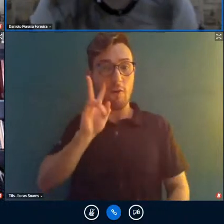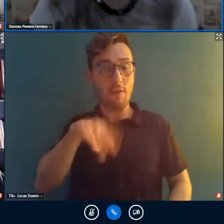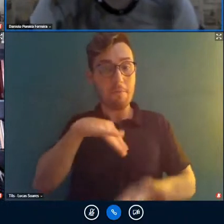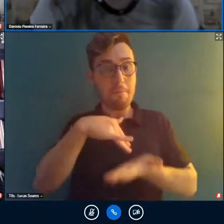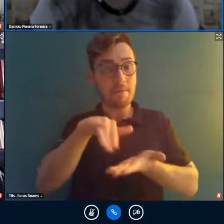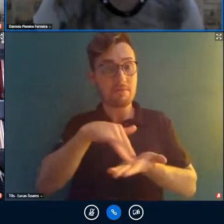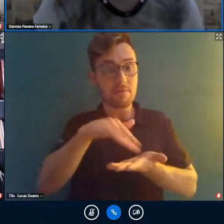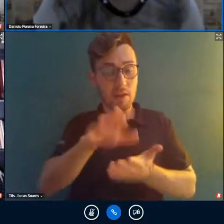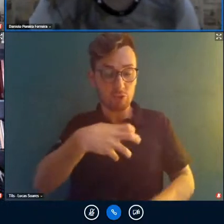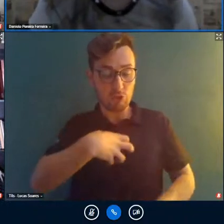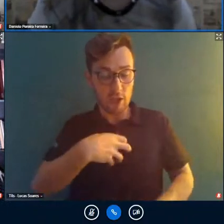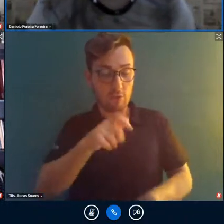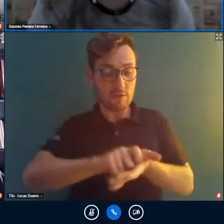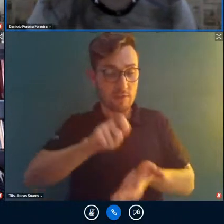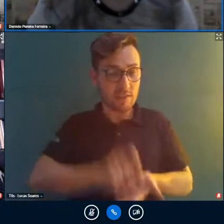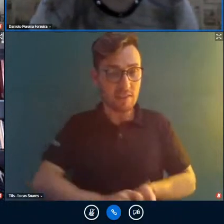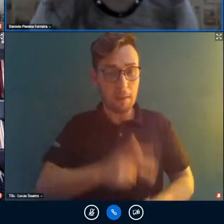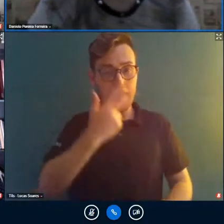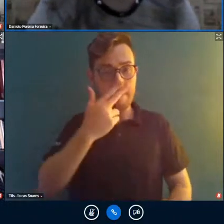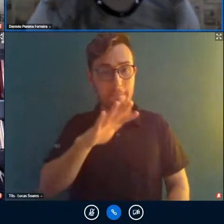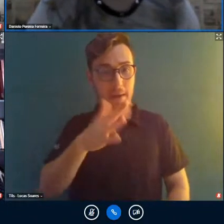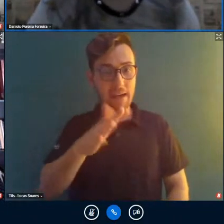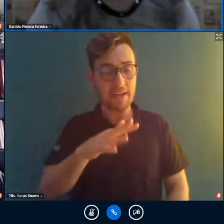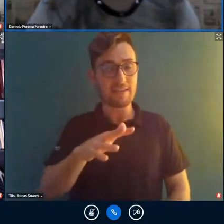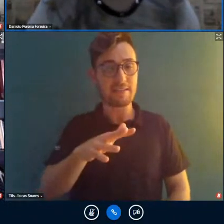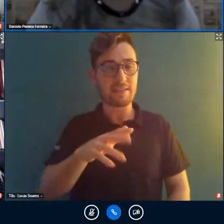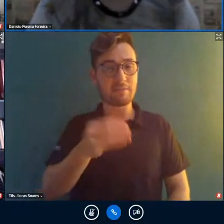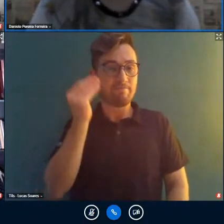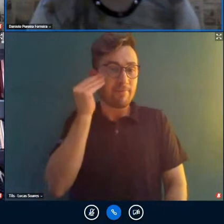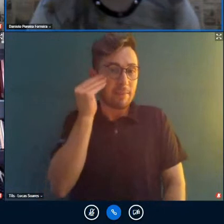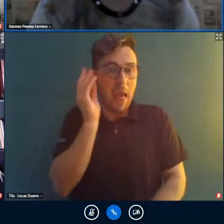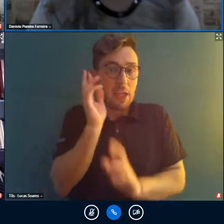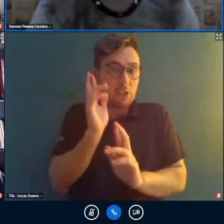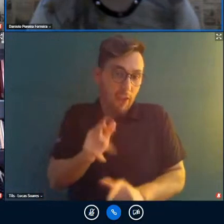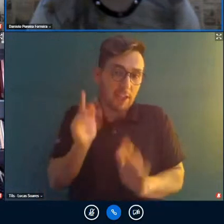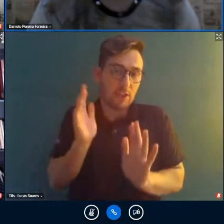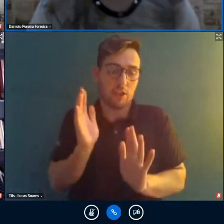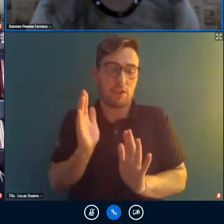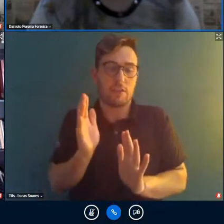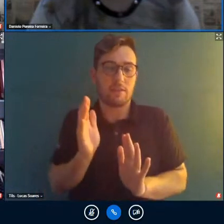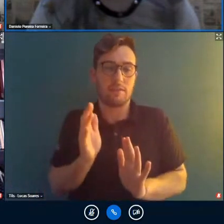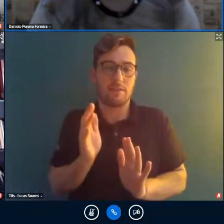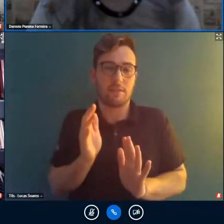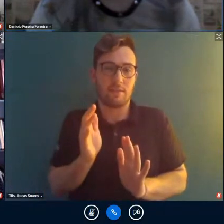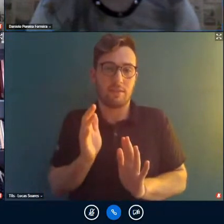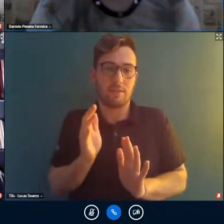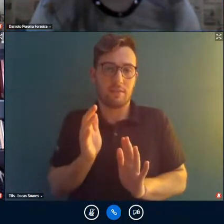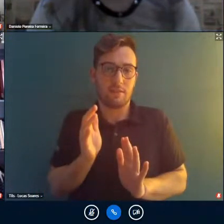que o teu aluno escreveu, então, assim, acaba sendo uma experiência bem diferente e a